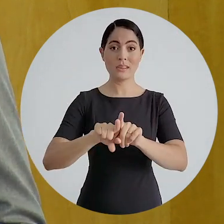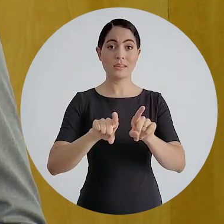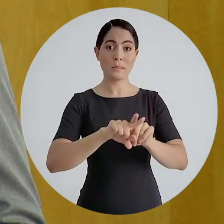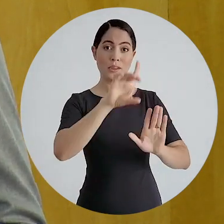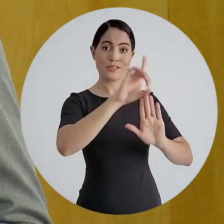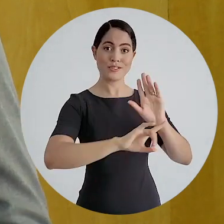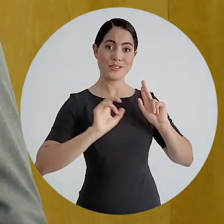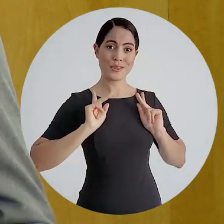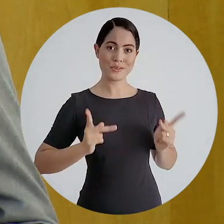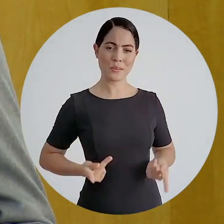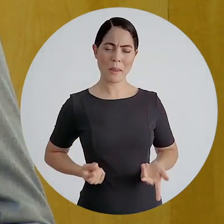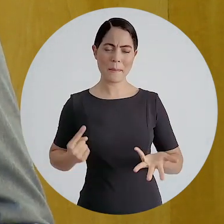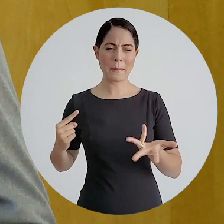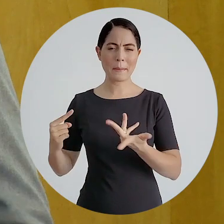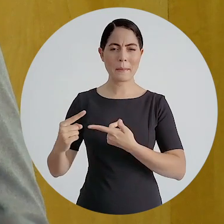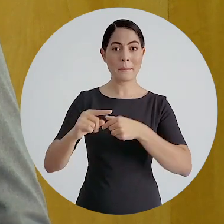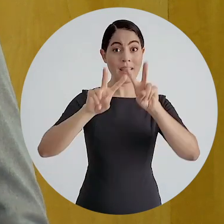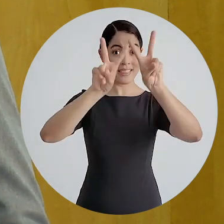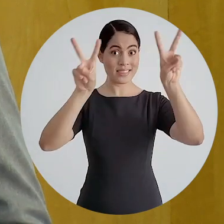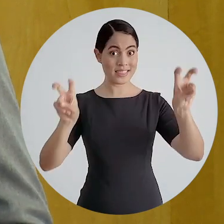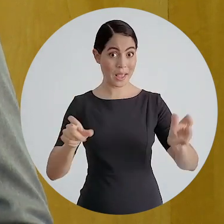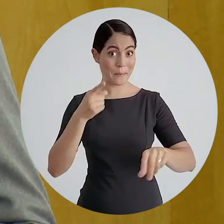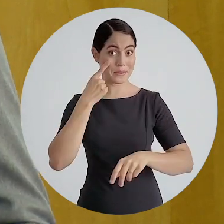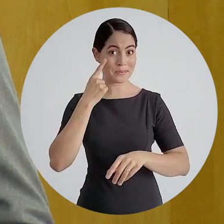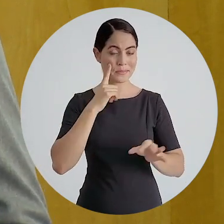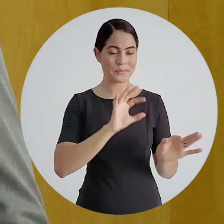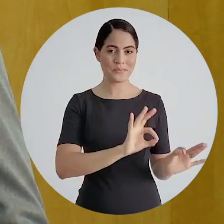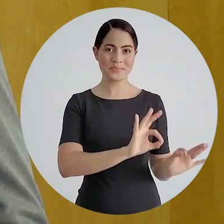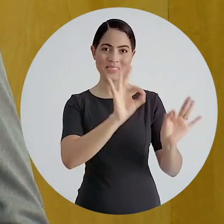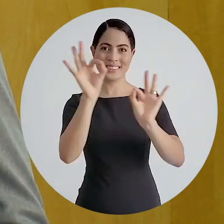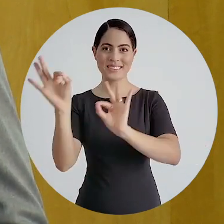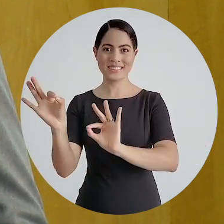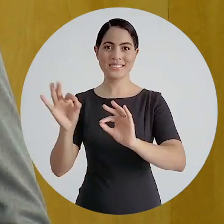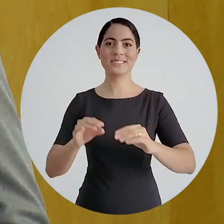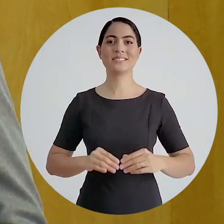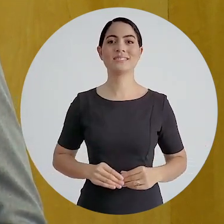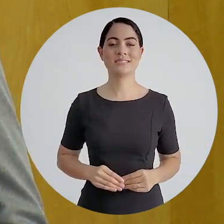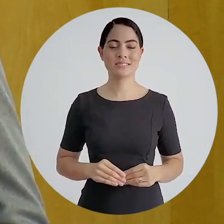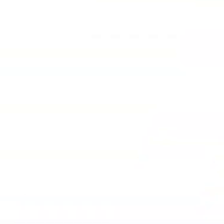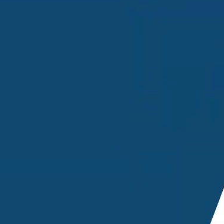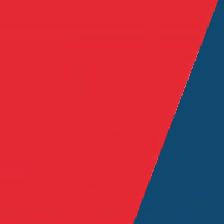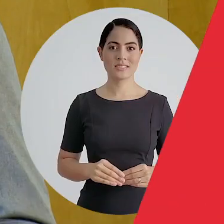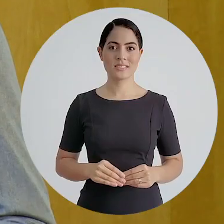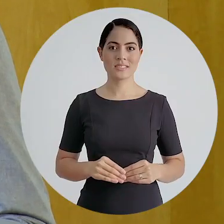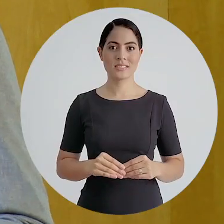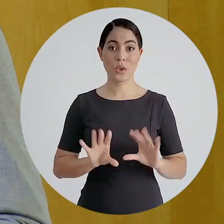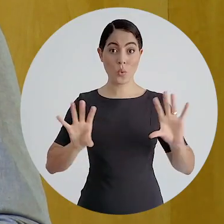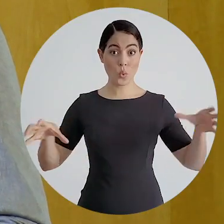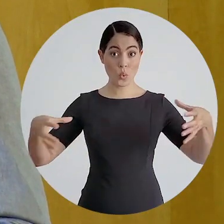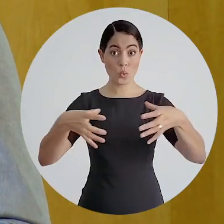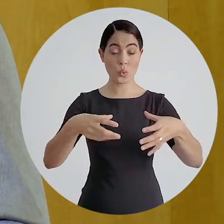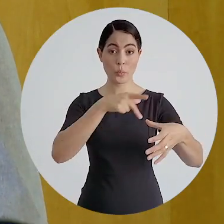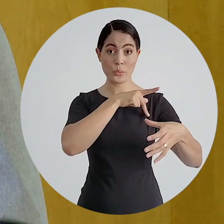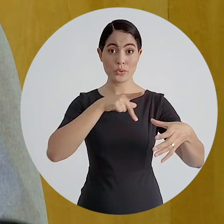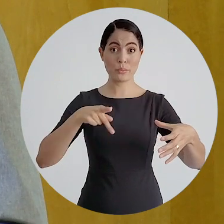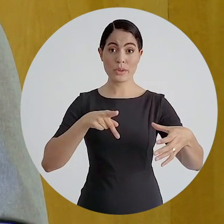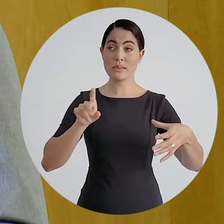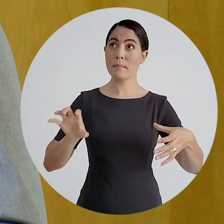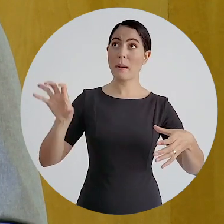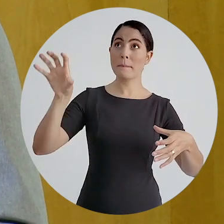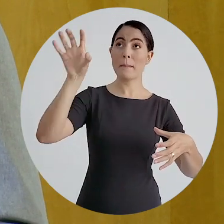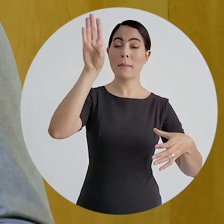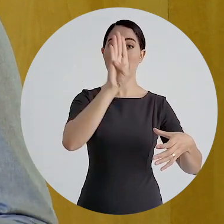direitos humanos. Tudo isso e muito mais você confere agora. O Colégio de Presidentes